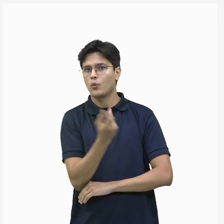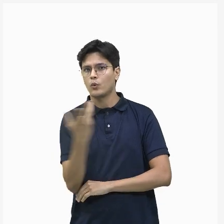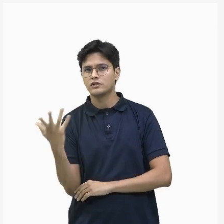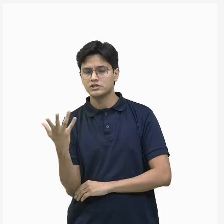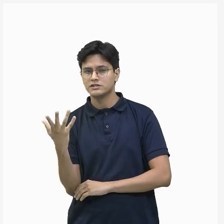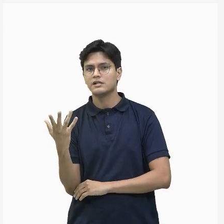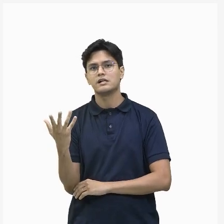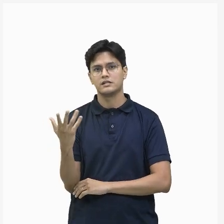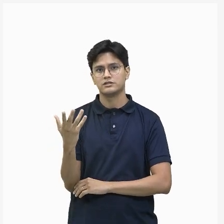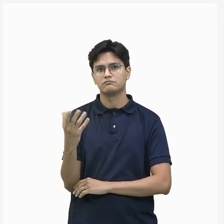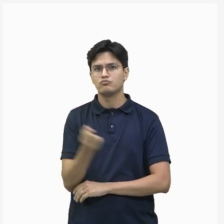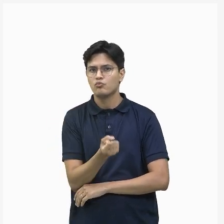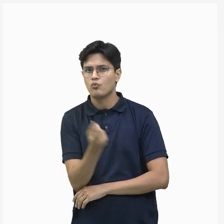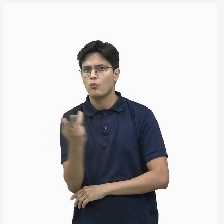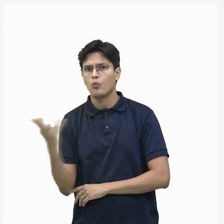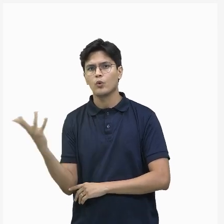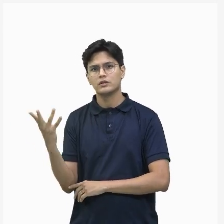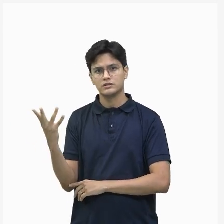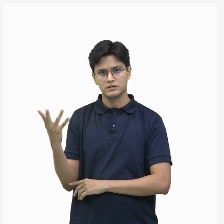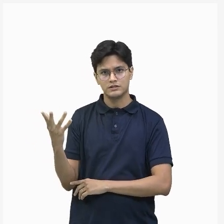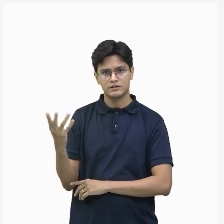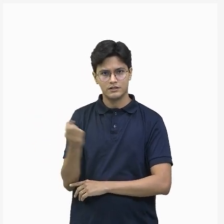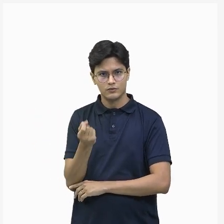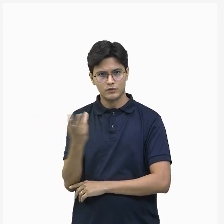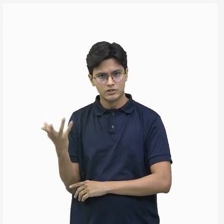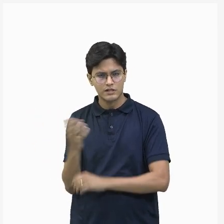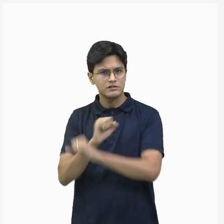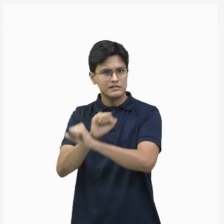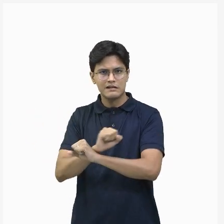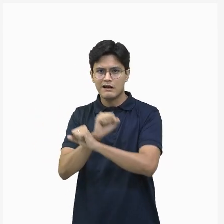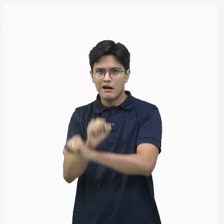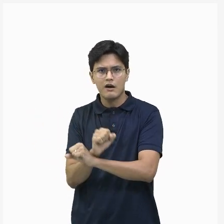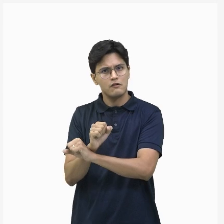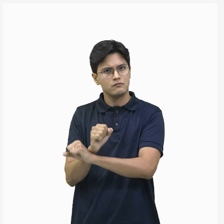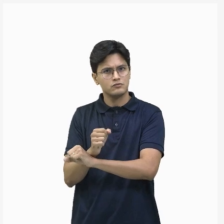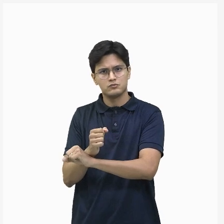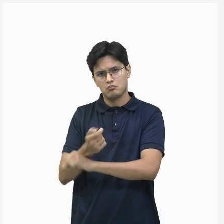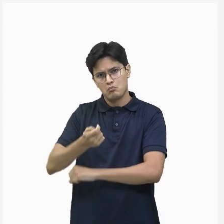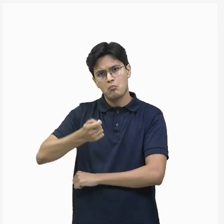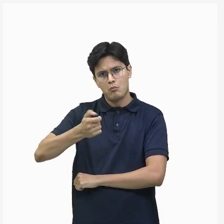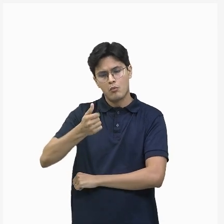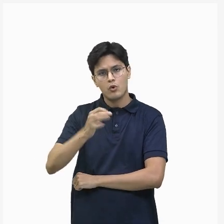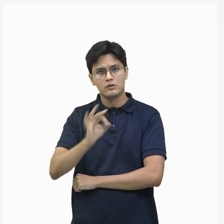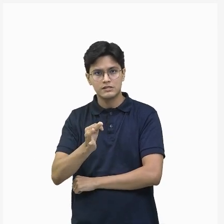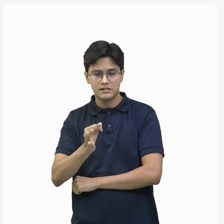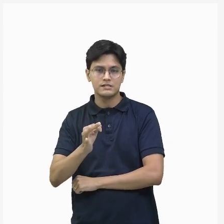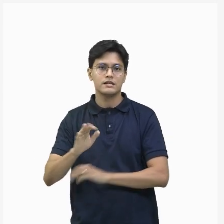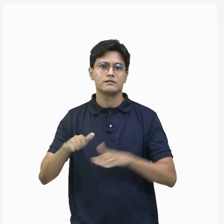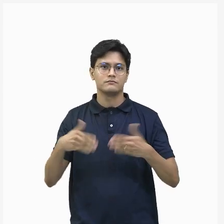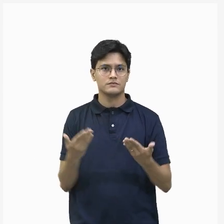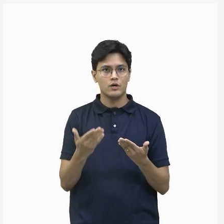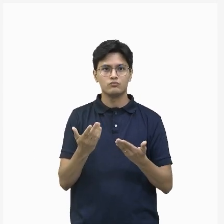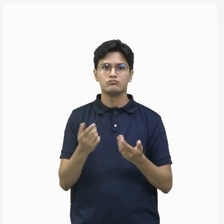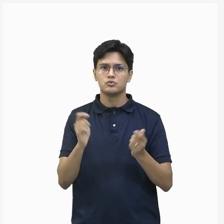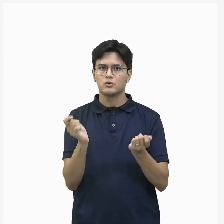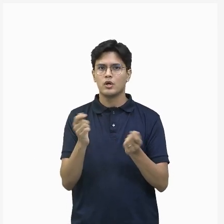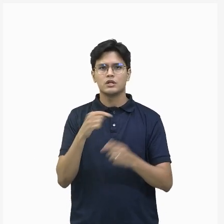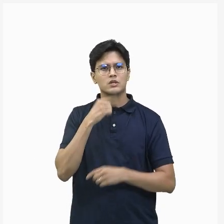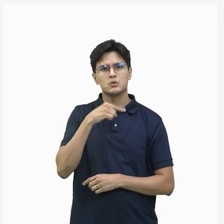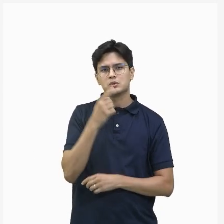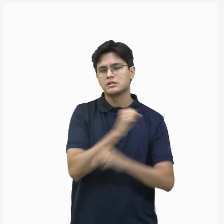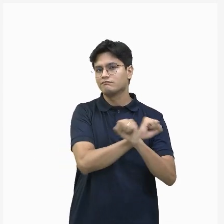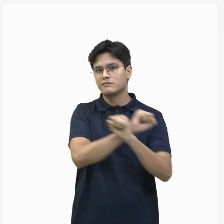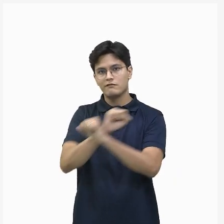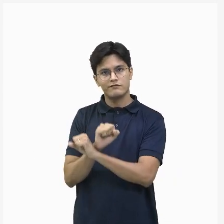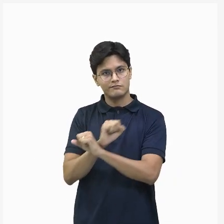muito importante ali de escravos que faziam as fronteiras, a defesa das fronteiras do Império. Ou seja, a